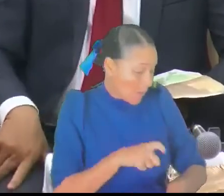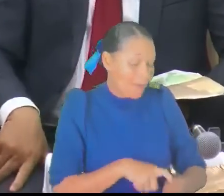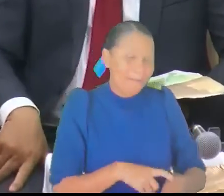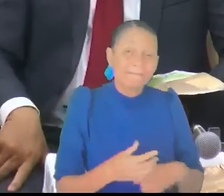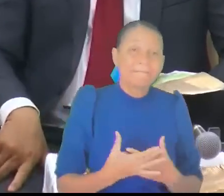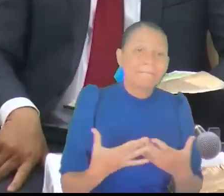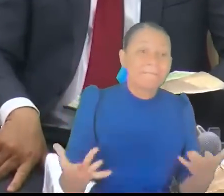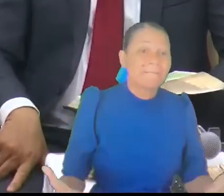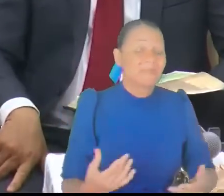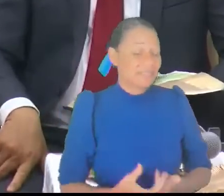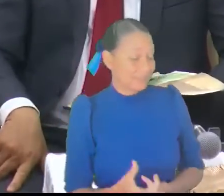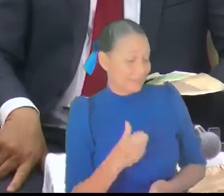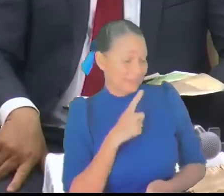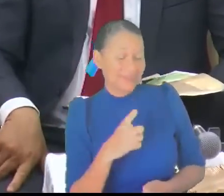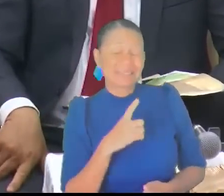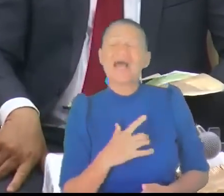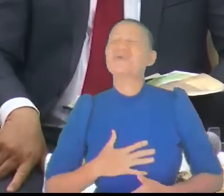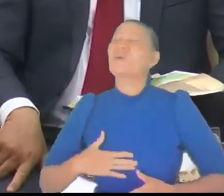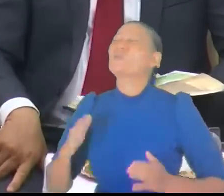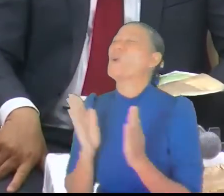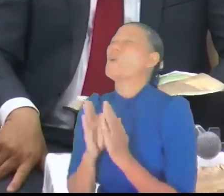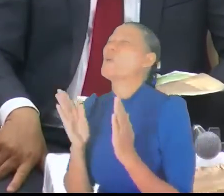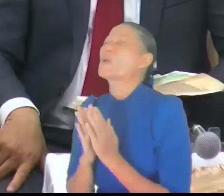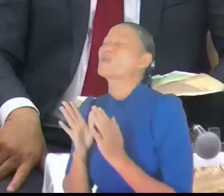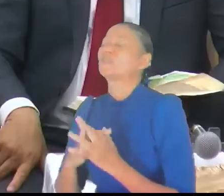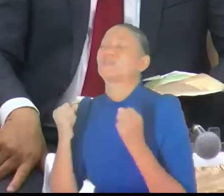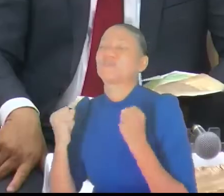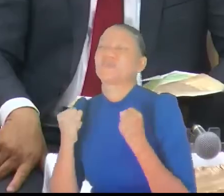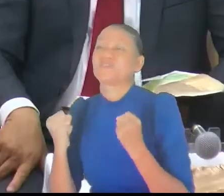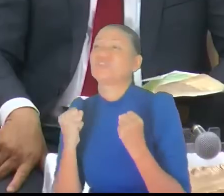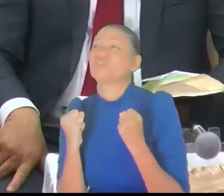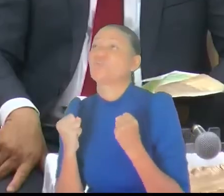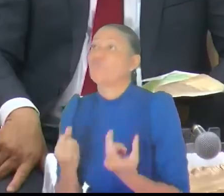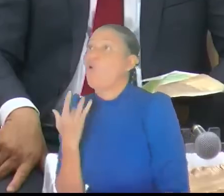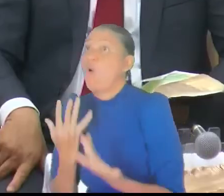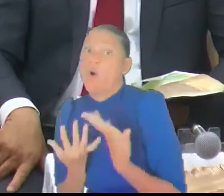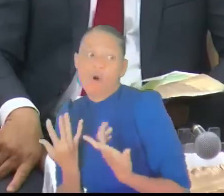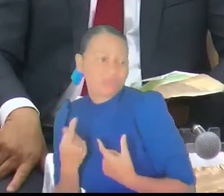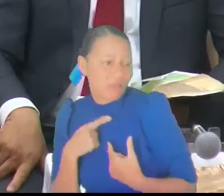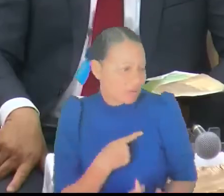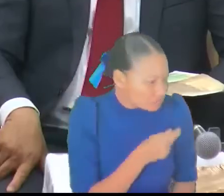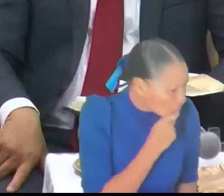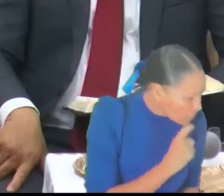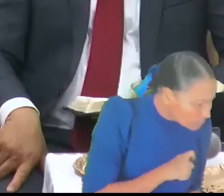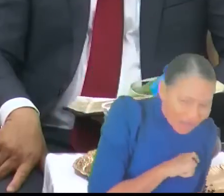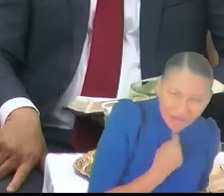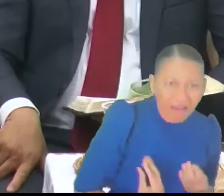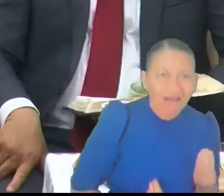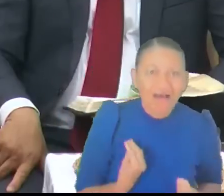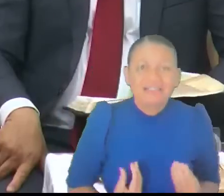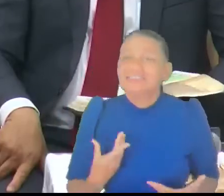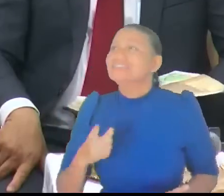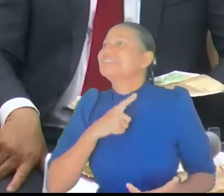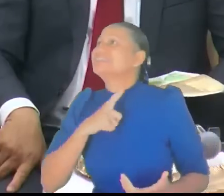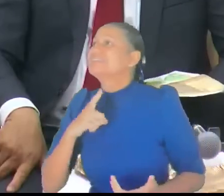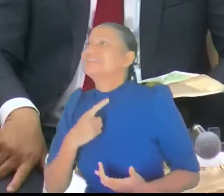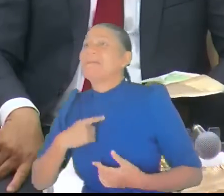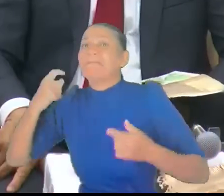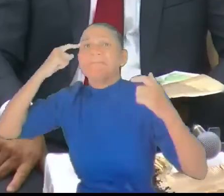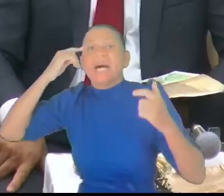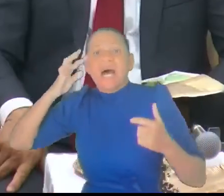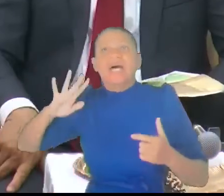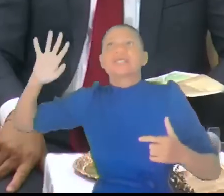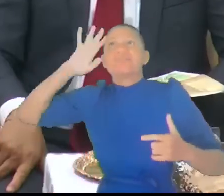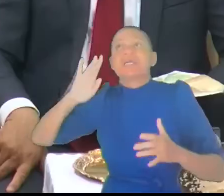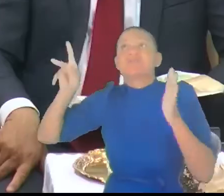na perna dos arcanjos e tem hora que eu estou lá embaixo? Por que é que tem hora que eu estou com tantos pensamentos